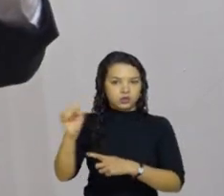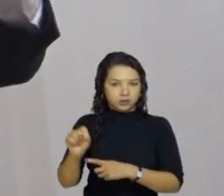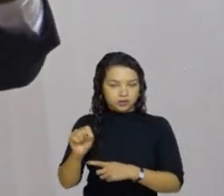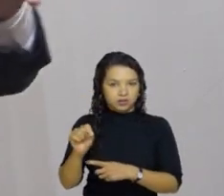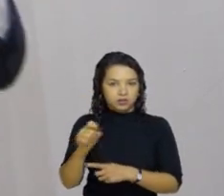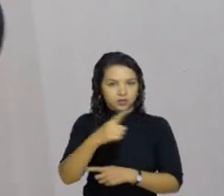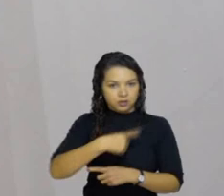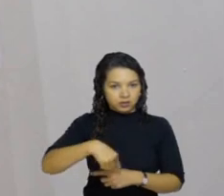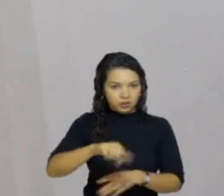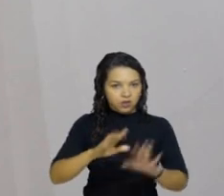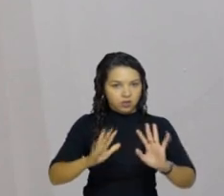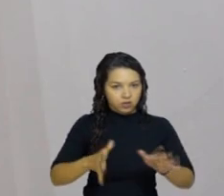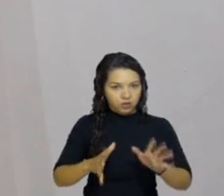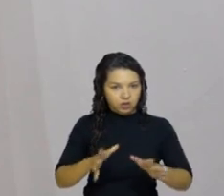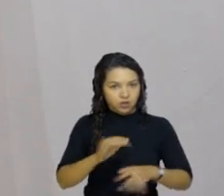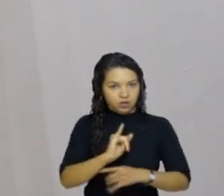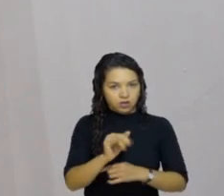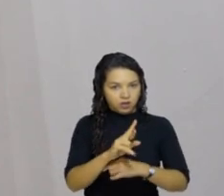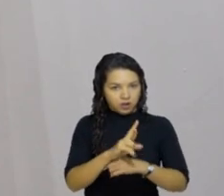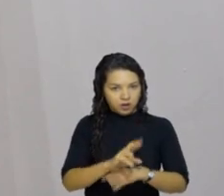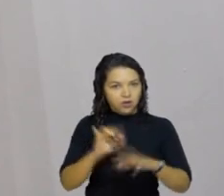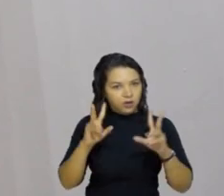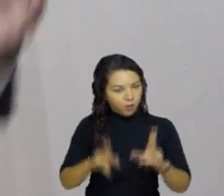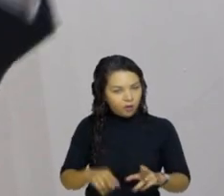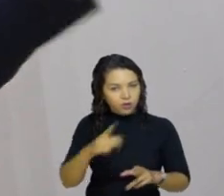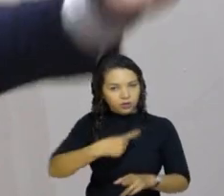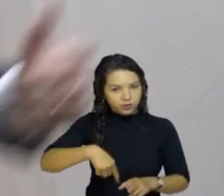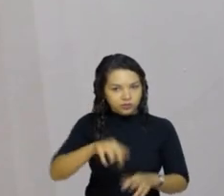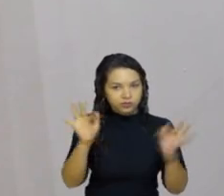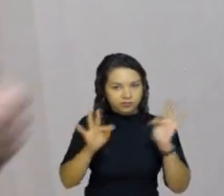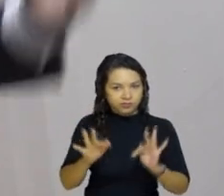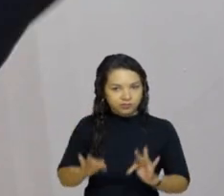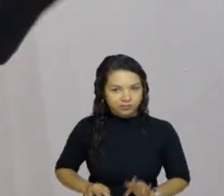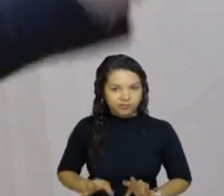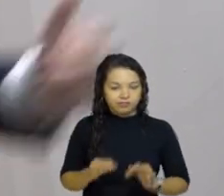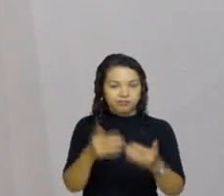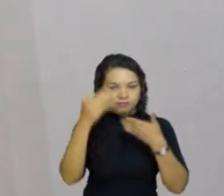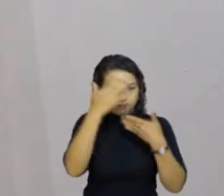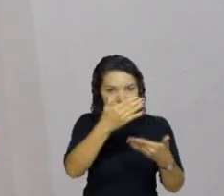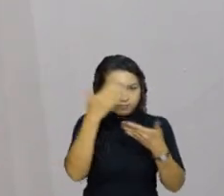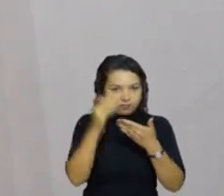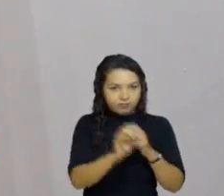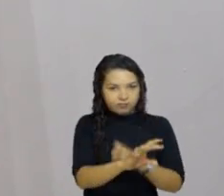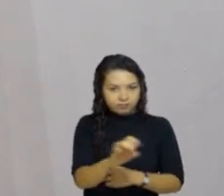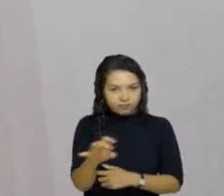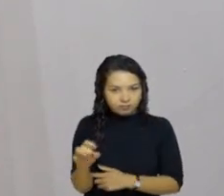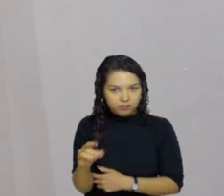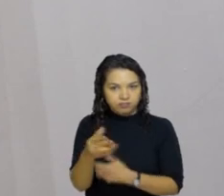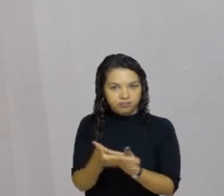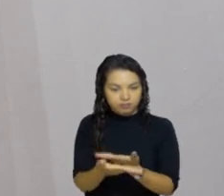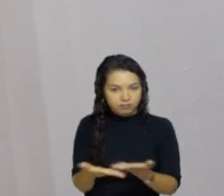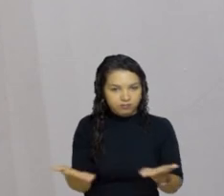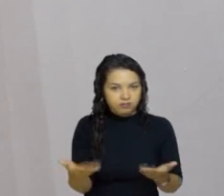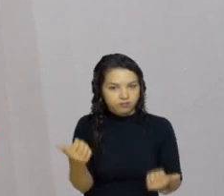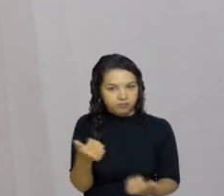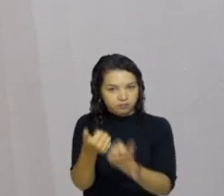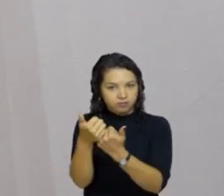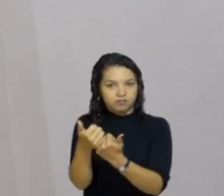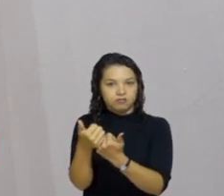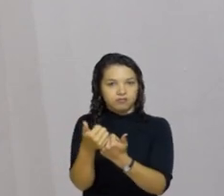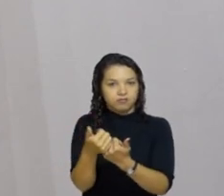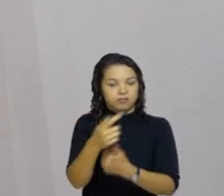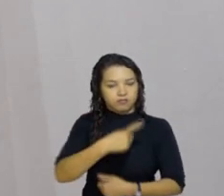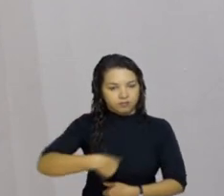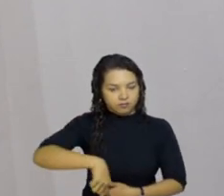uma Jaraguá, eu já fico feliz. Muito obrigado a todos, muito obrigado, deputado Egídio, deputado Maurício, por todo o apoio que